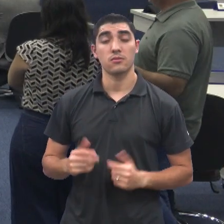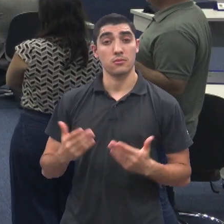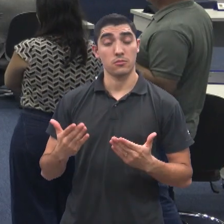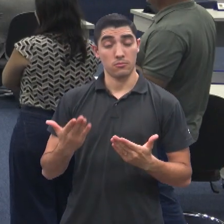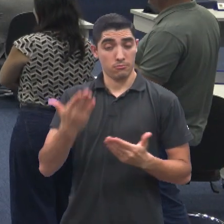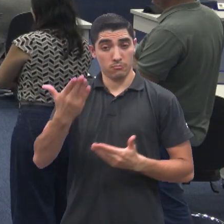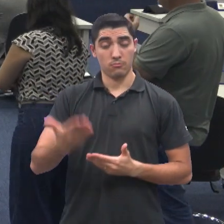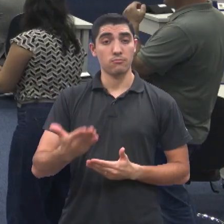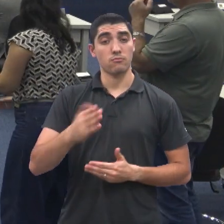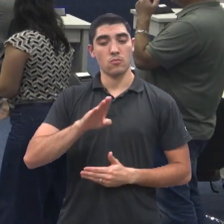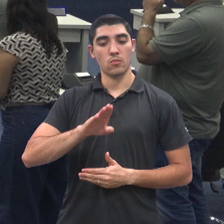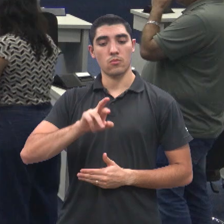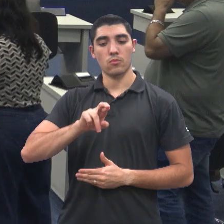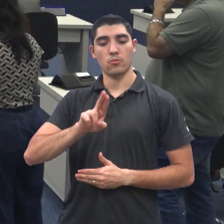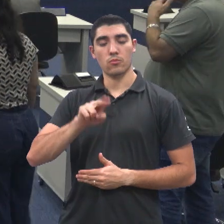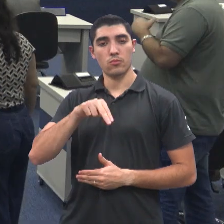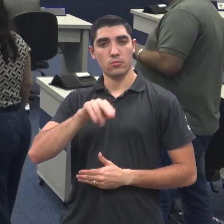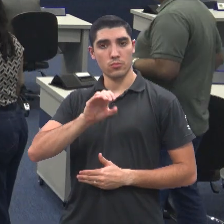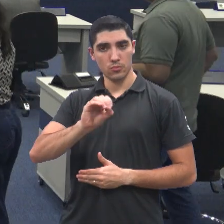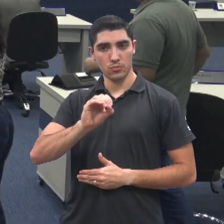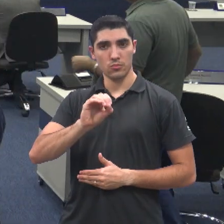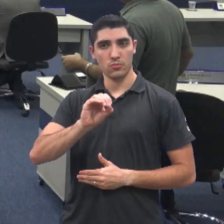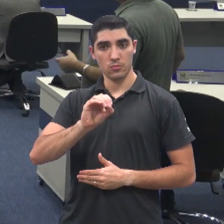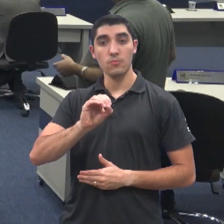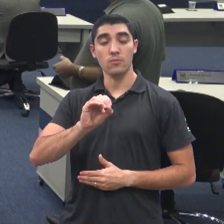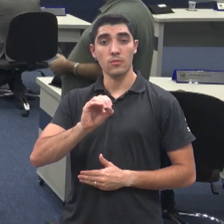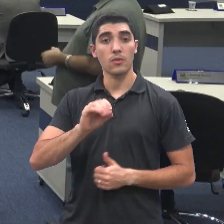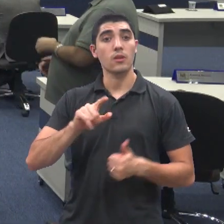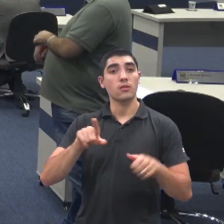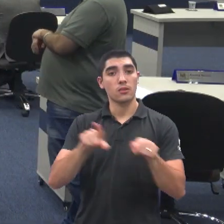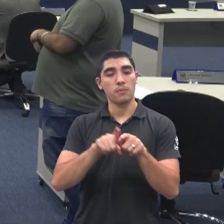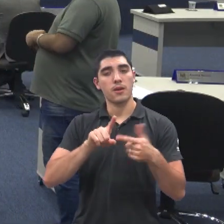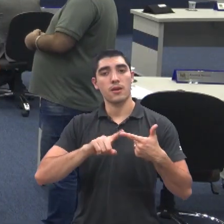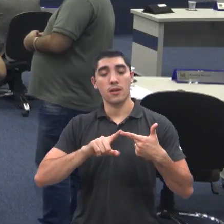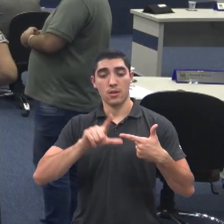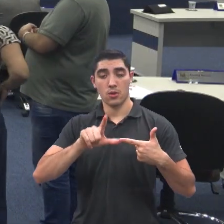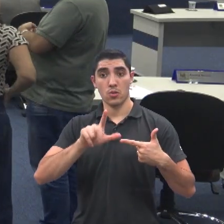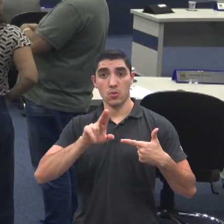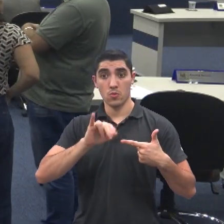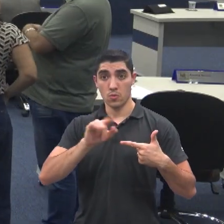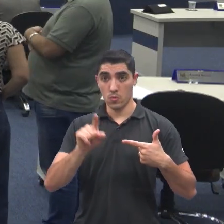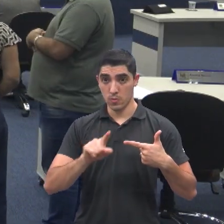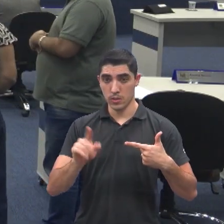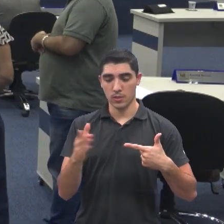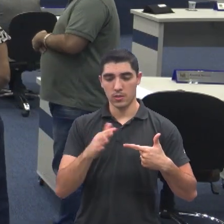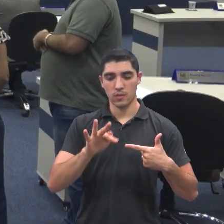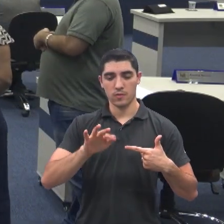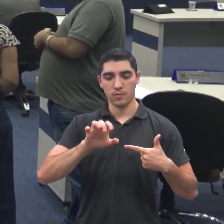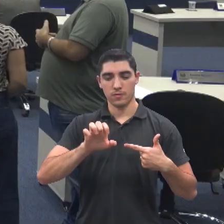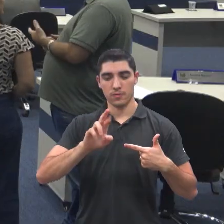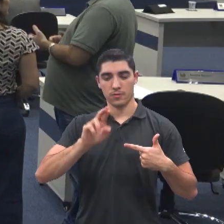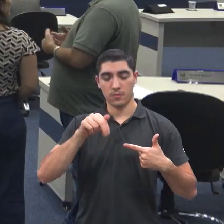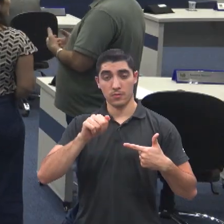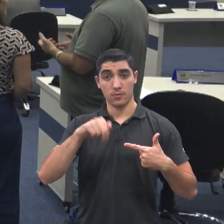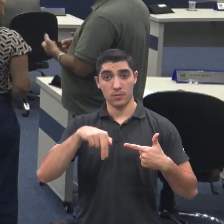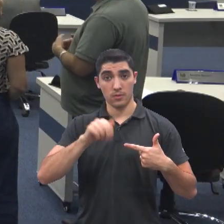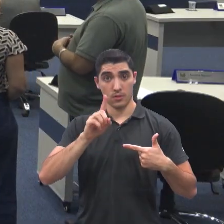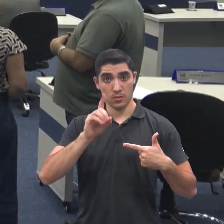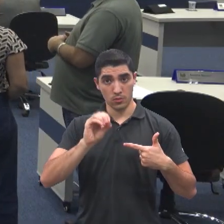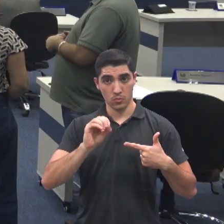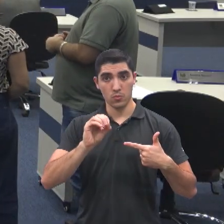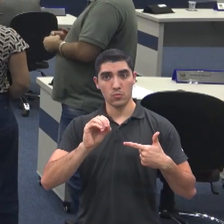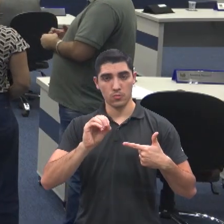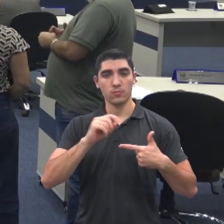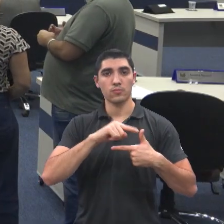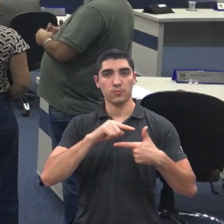e também o Luiz Fernando, que representam aí hoje, pode colocar a tela, por favor, também?